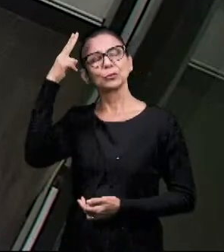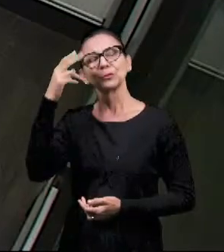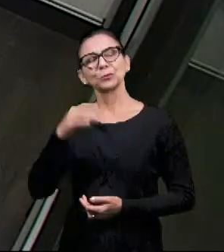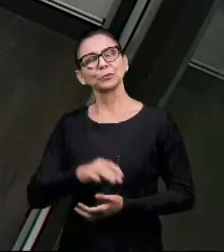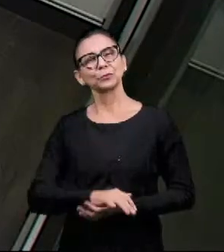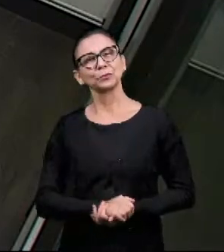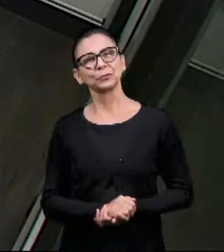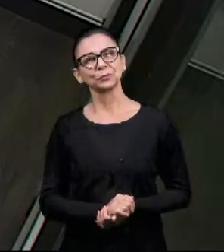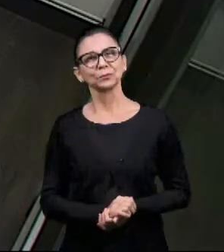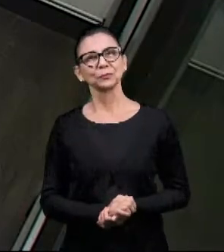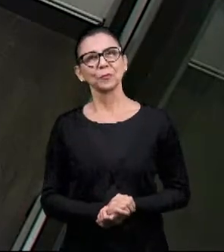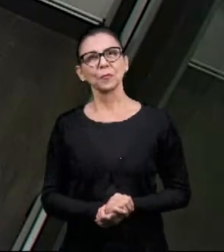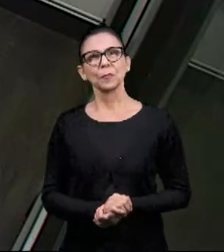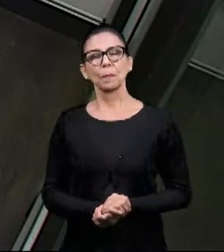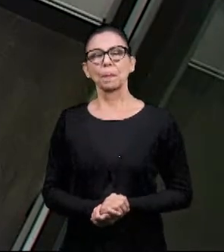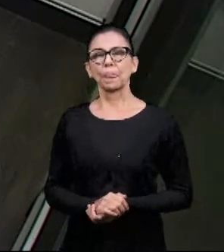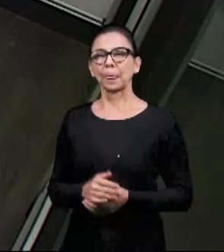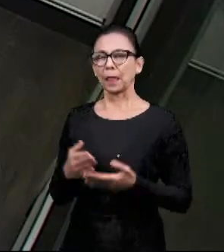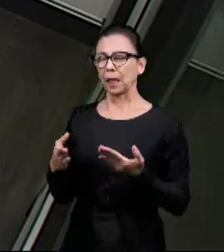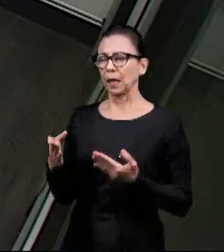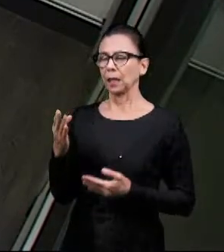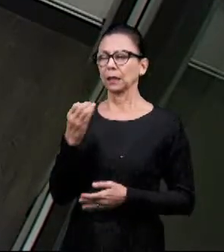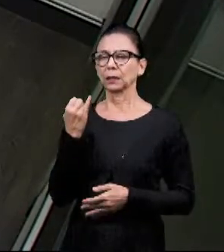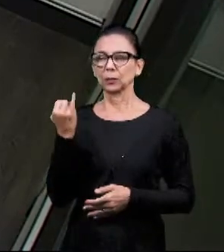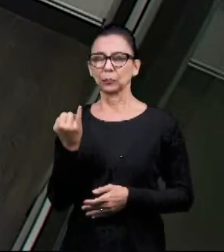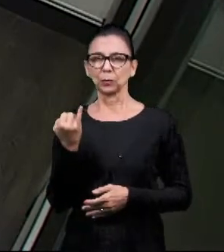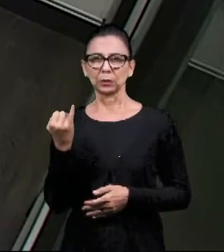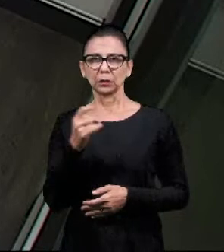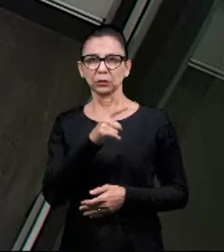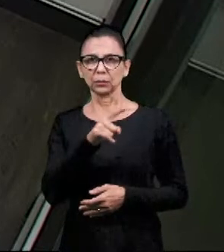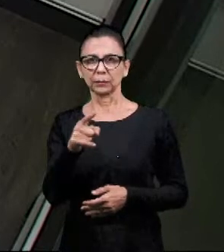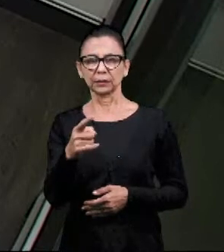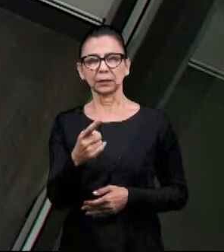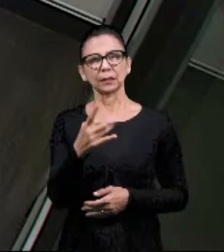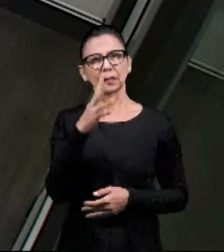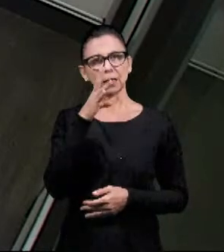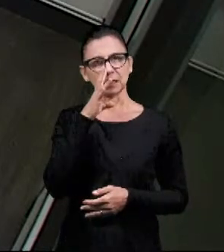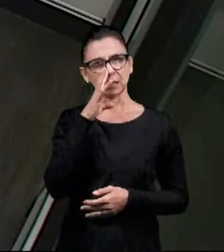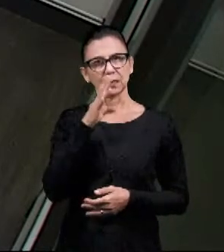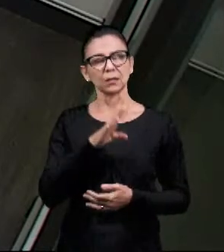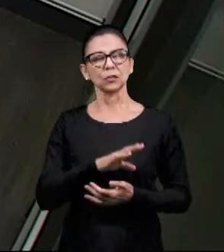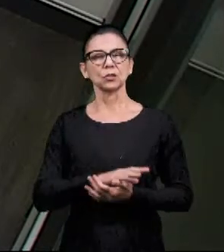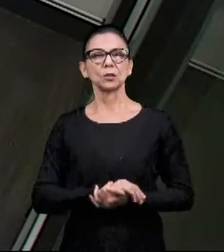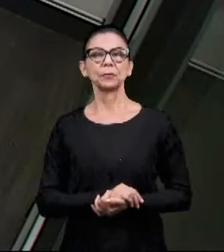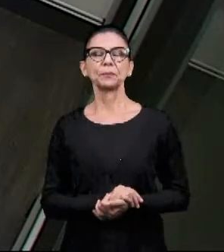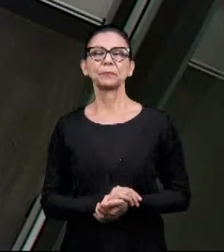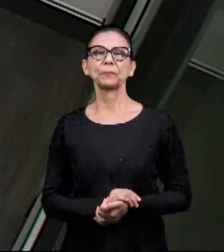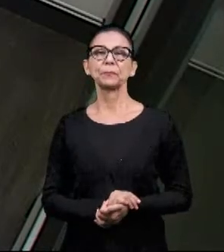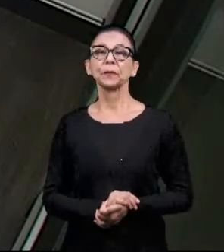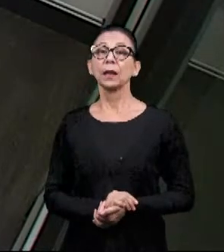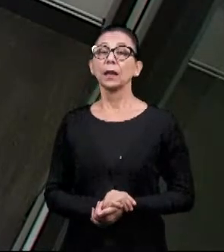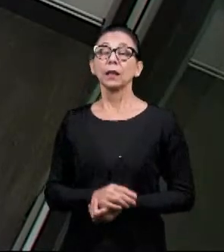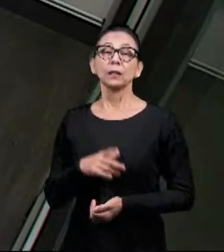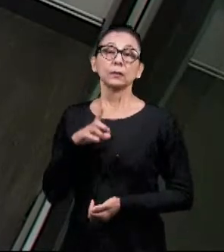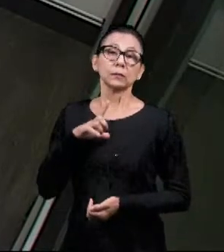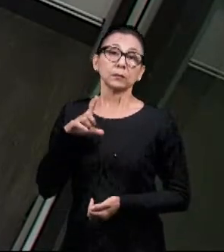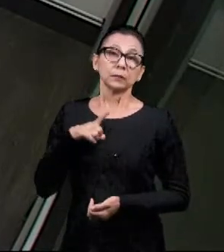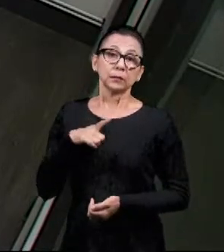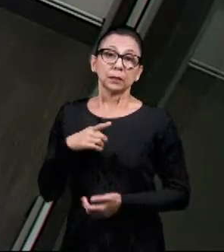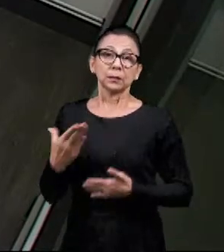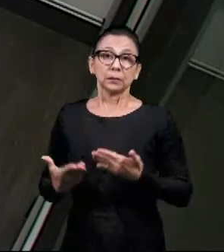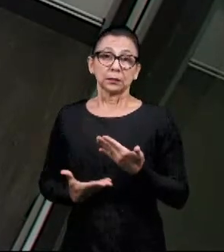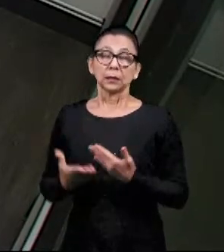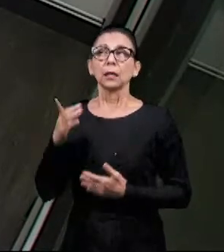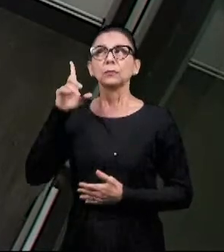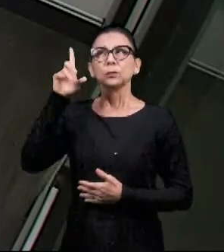importante, inclusive, Jorge, Daniel, você que nos acompanha, há servos de Deus, né, que vivem